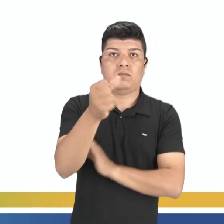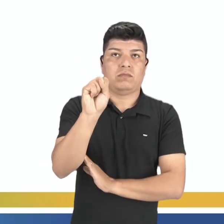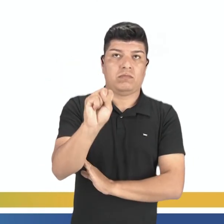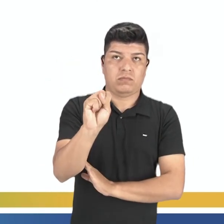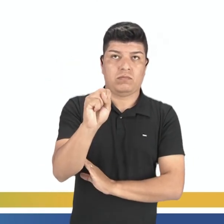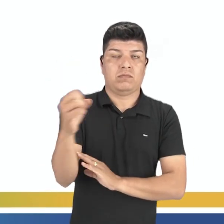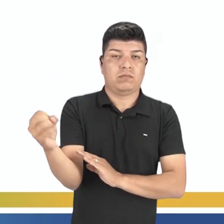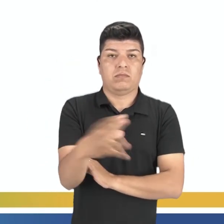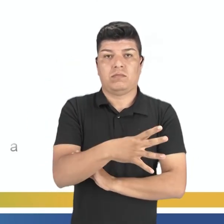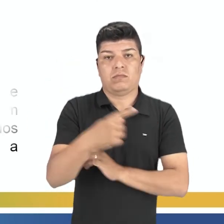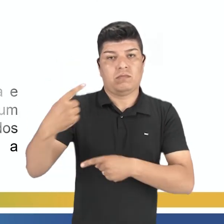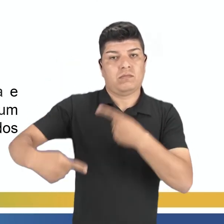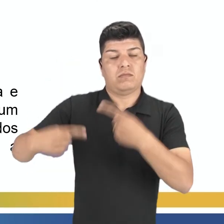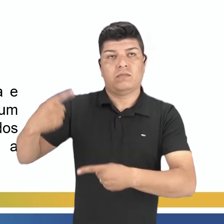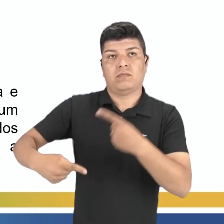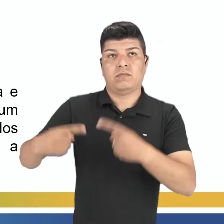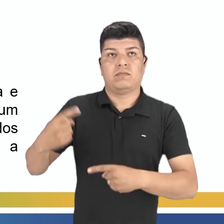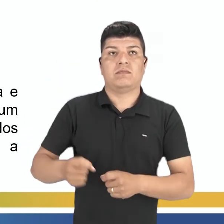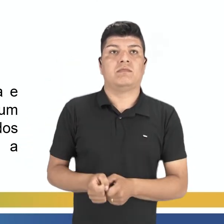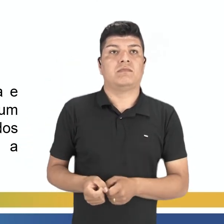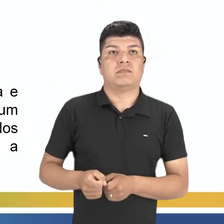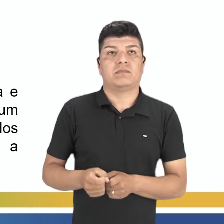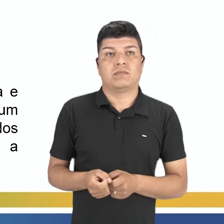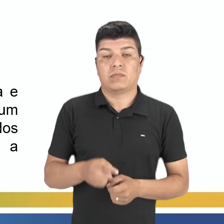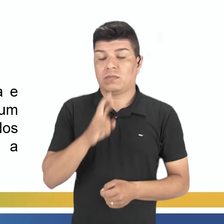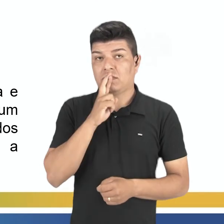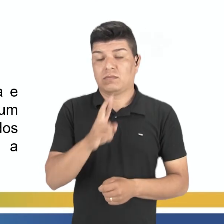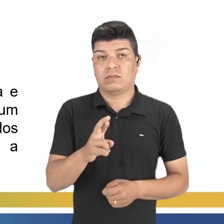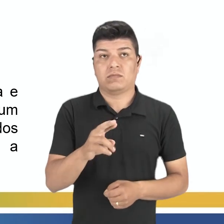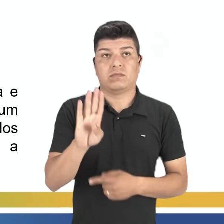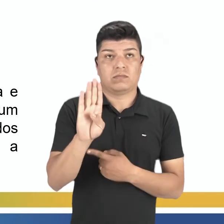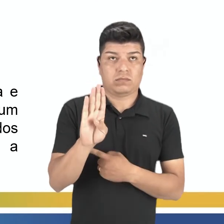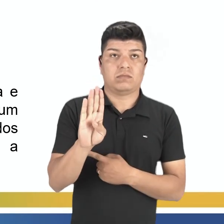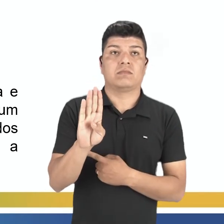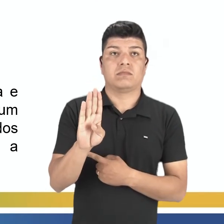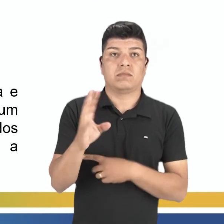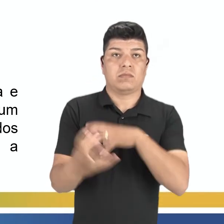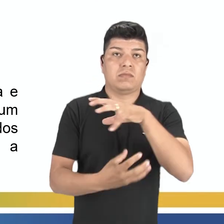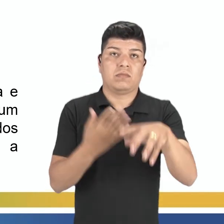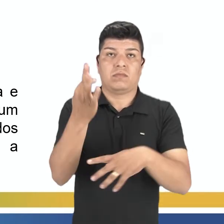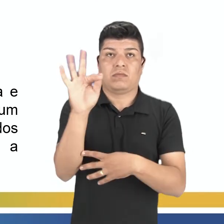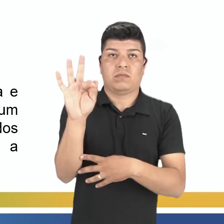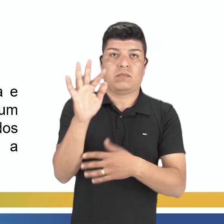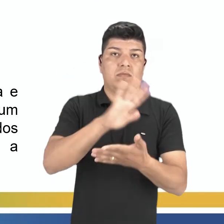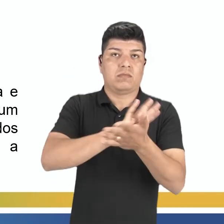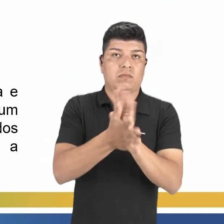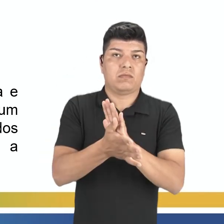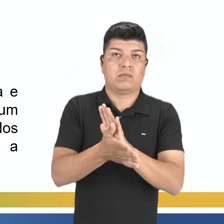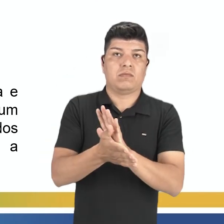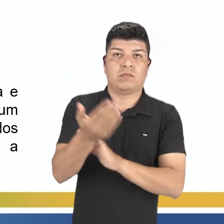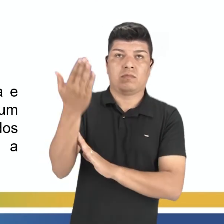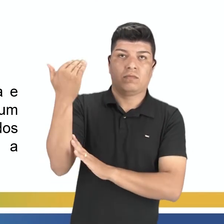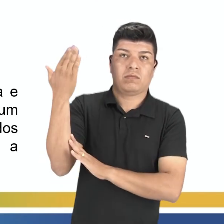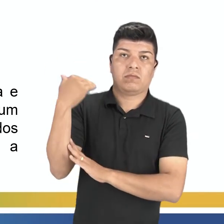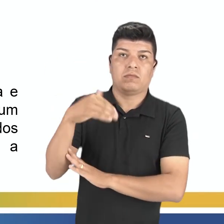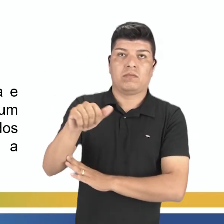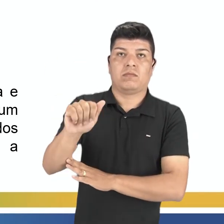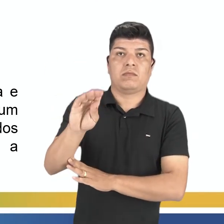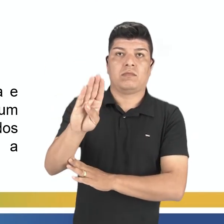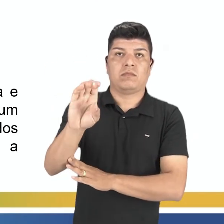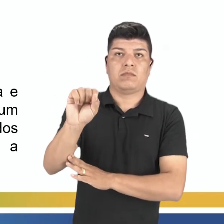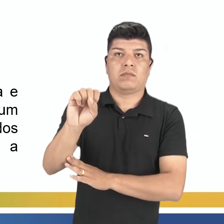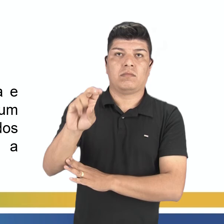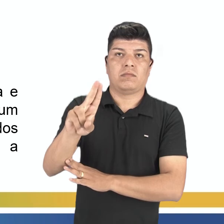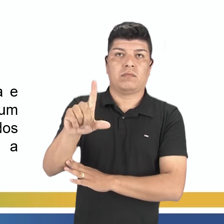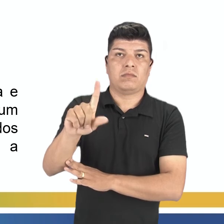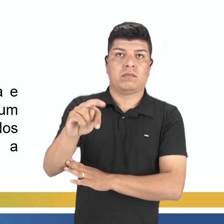nova concepção política? Olha lá o nosso gabaritozinho na B, ó. A Revolução Francesa destruiu o antigo regime absolutista, foi o que eu comentei